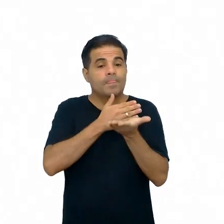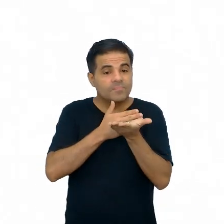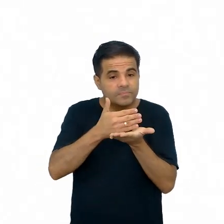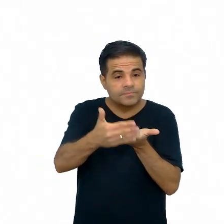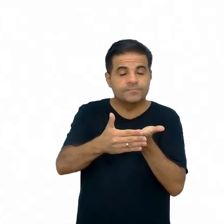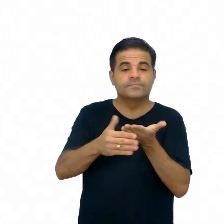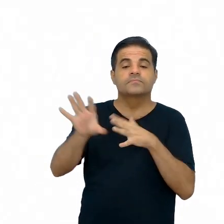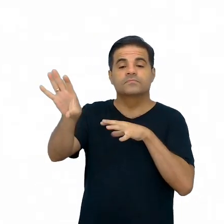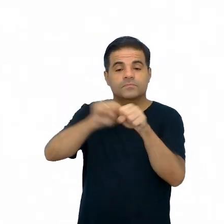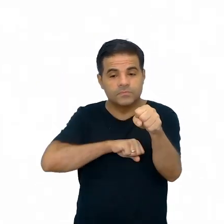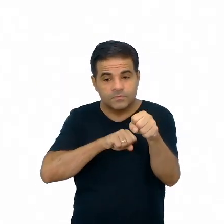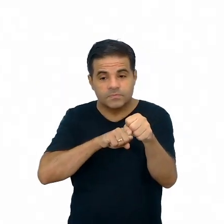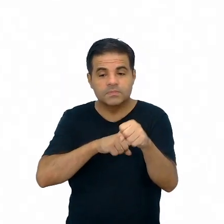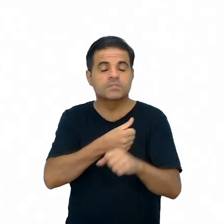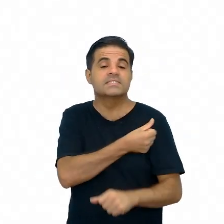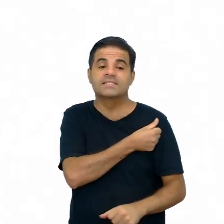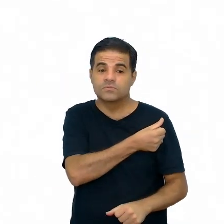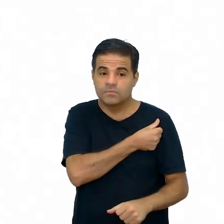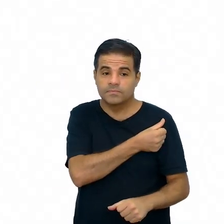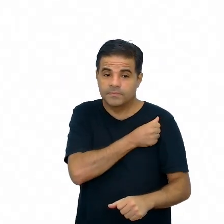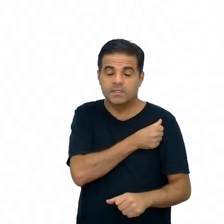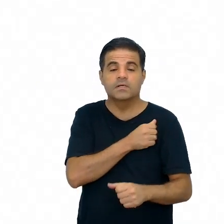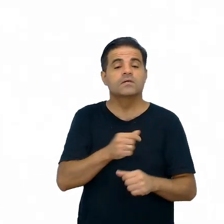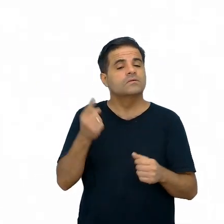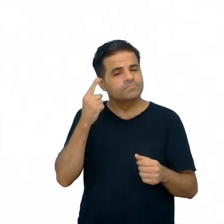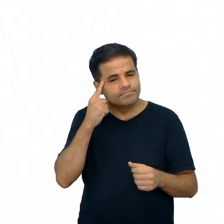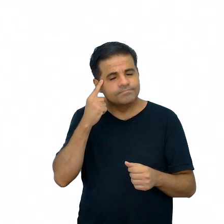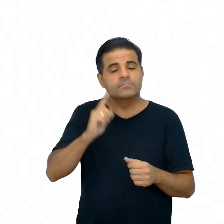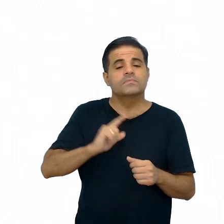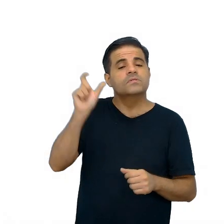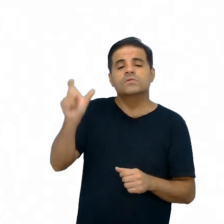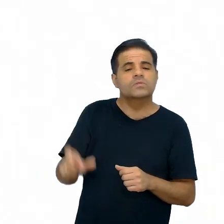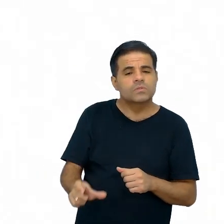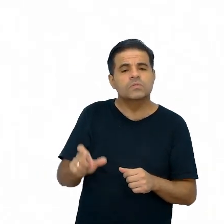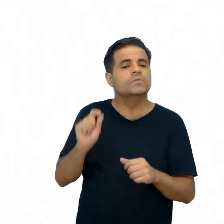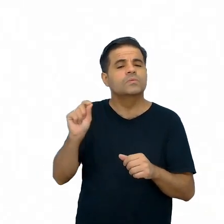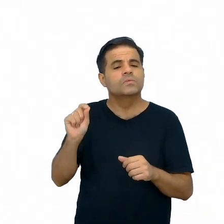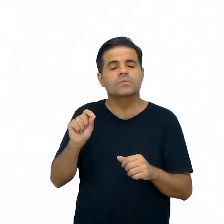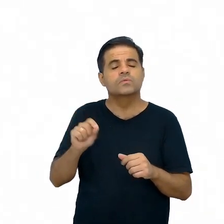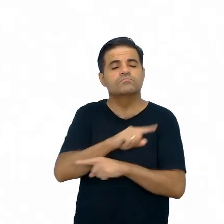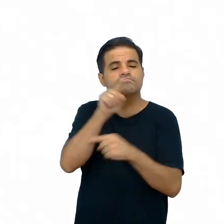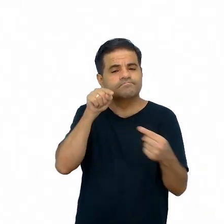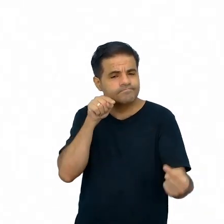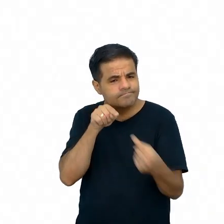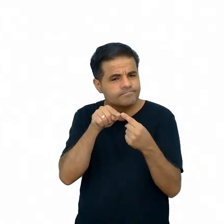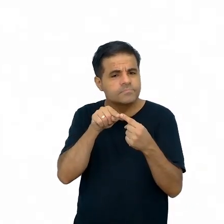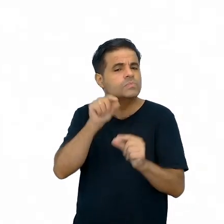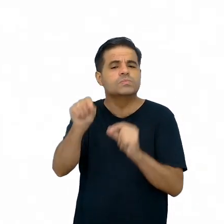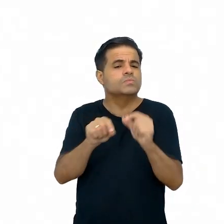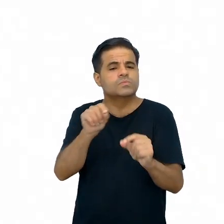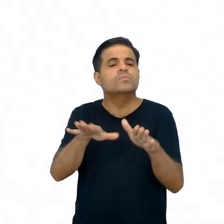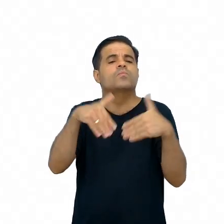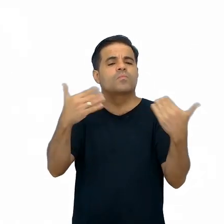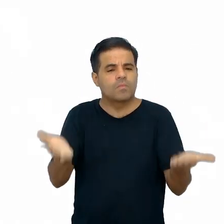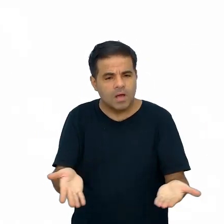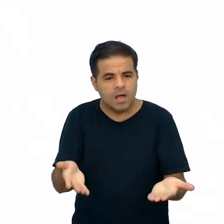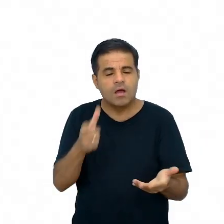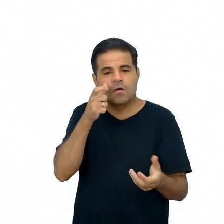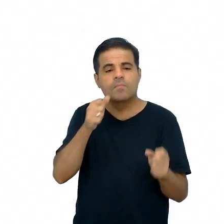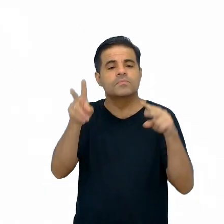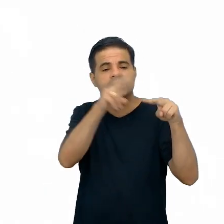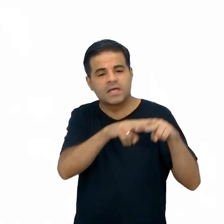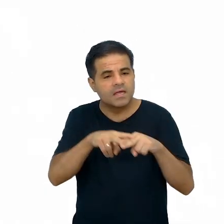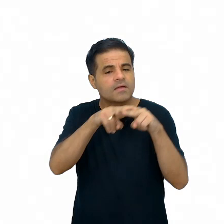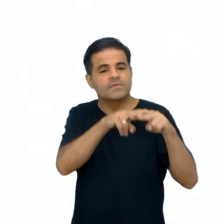iniciarmos a nossa formação do sexto ano, contaremos com os seguintes objetivos. Nós iremos revisar